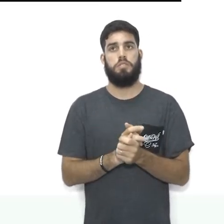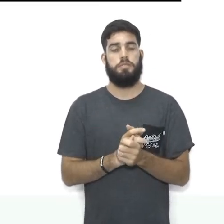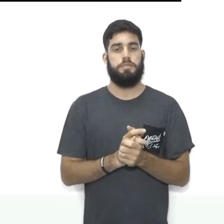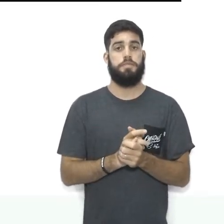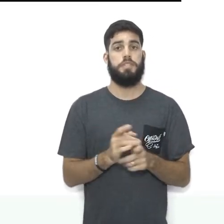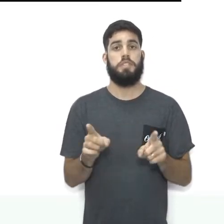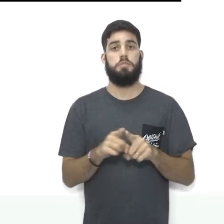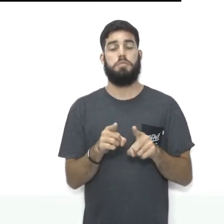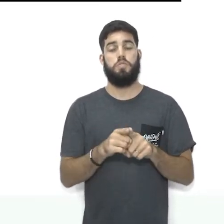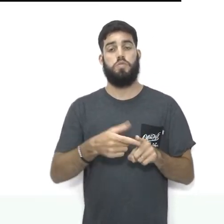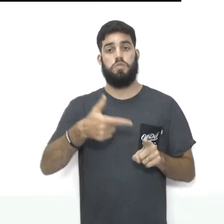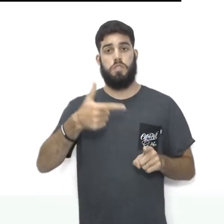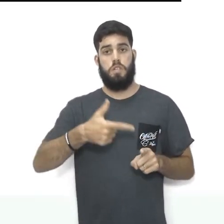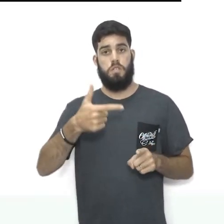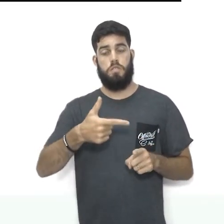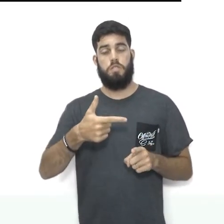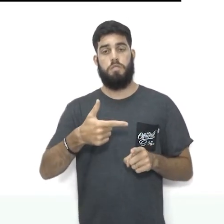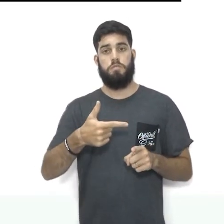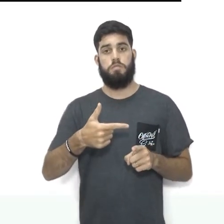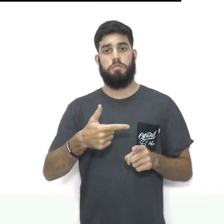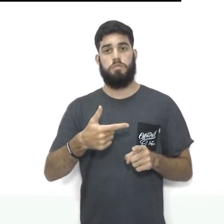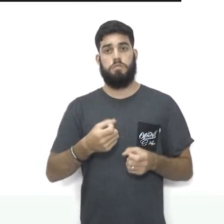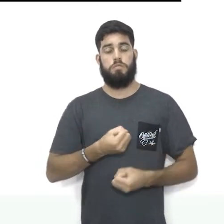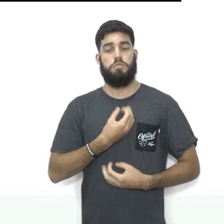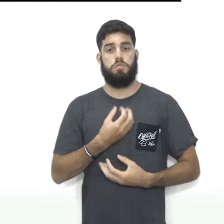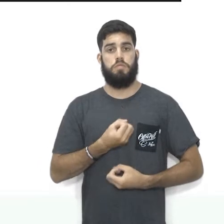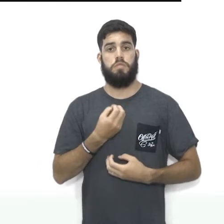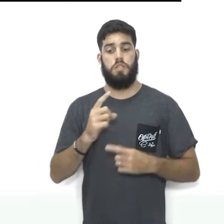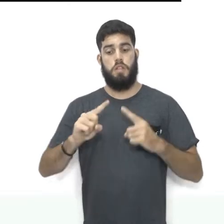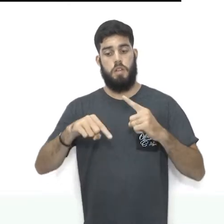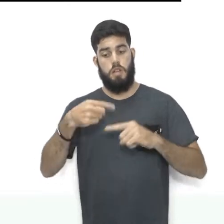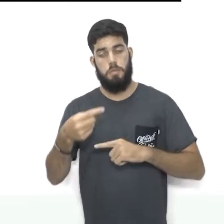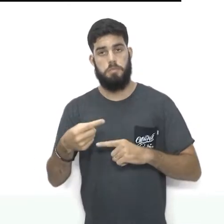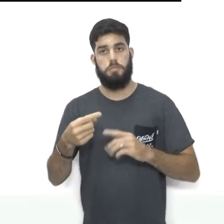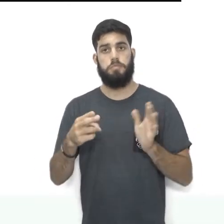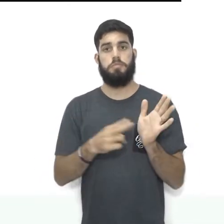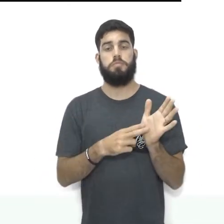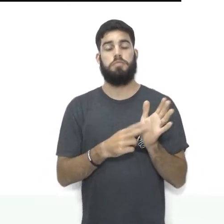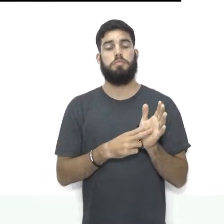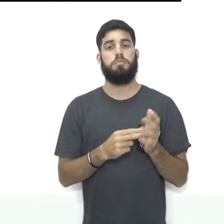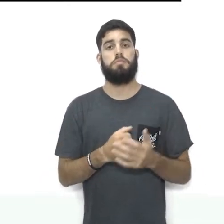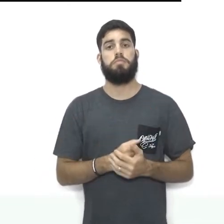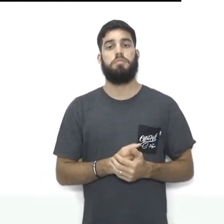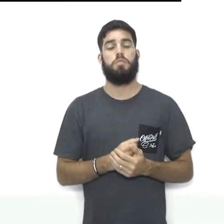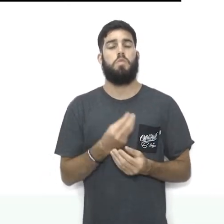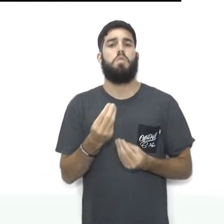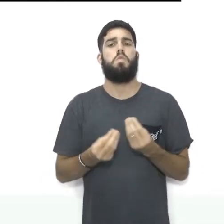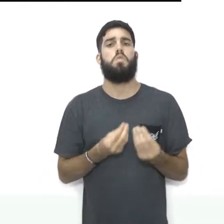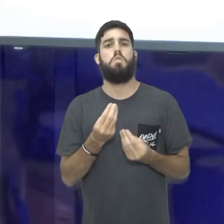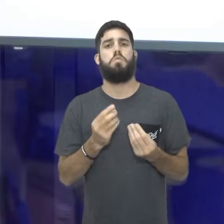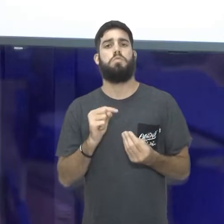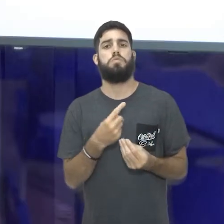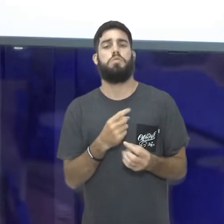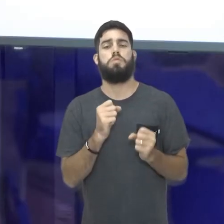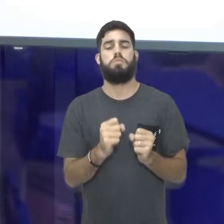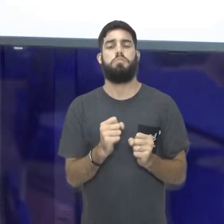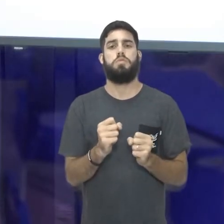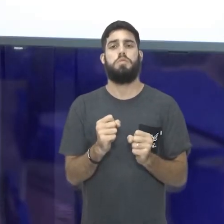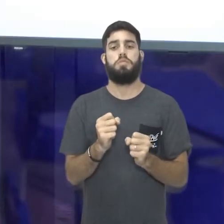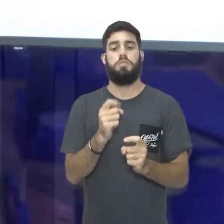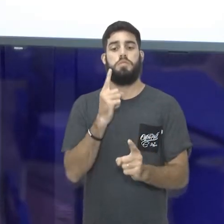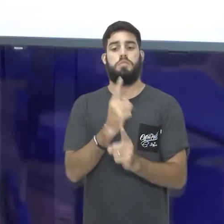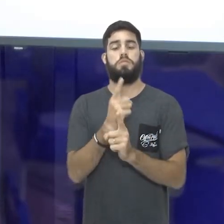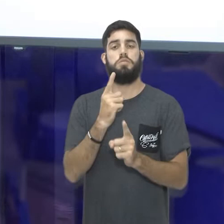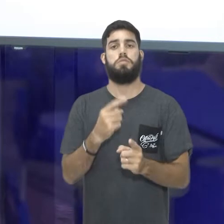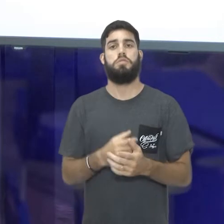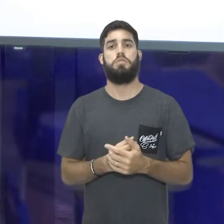nosso segundo membro vai ser aquela expressão que vier após a igualdade, Como é que a gente pode fazer para identificar, nas